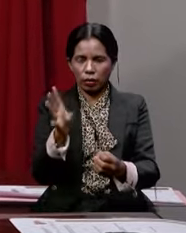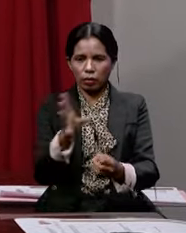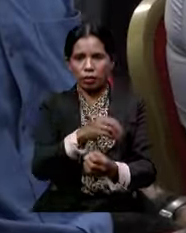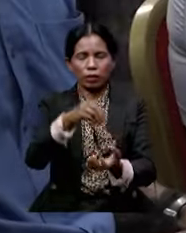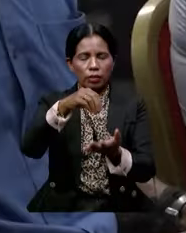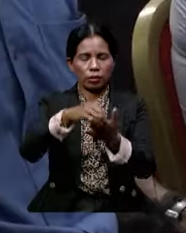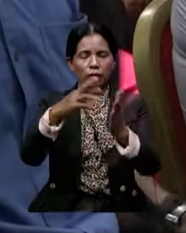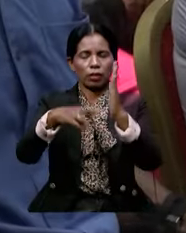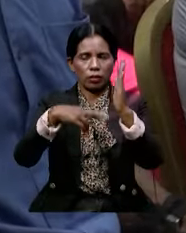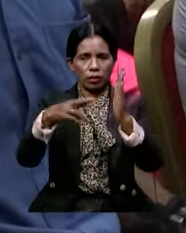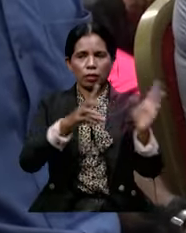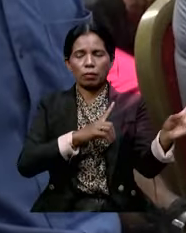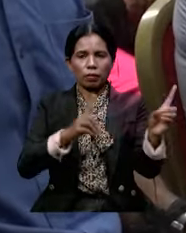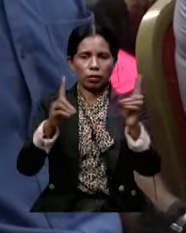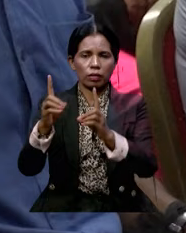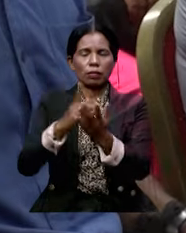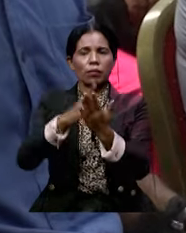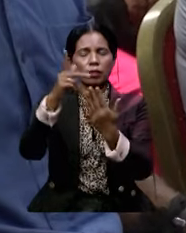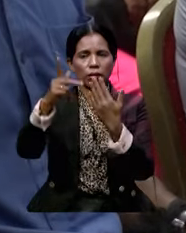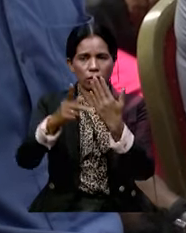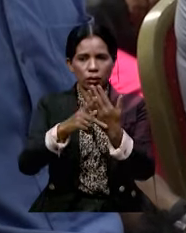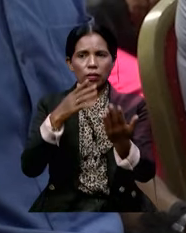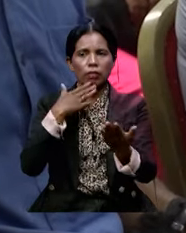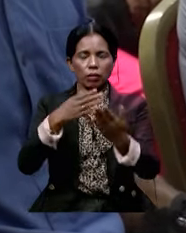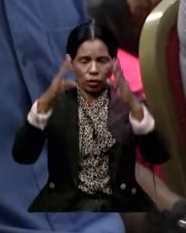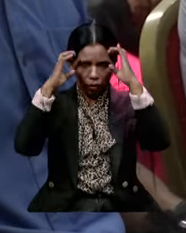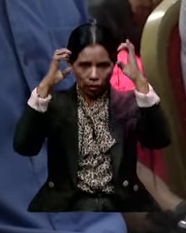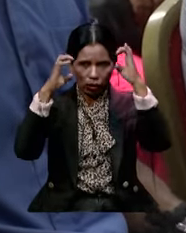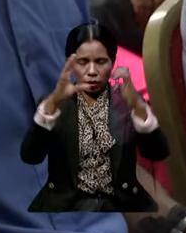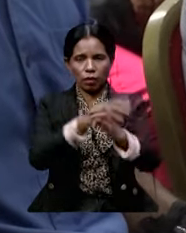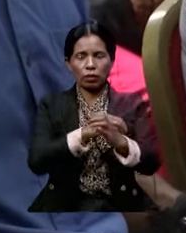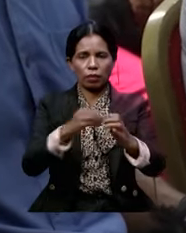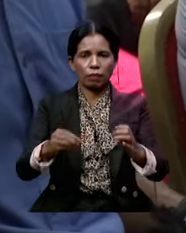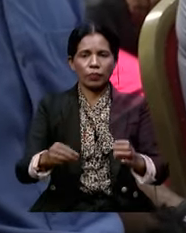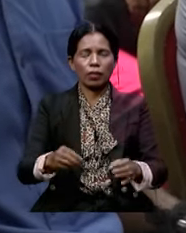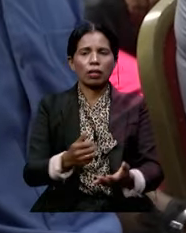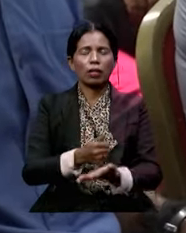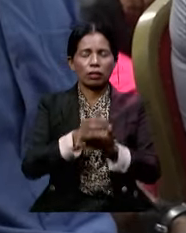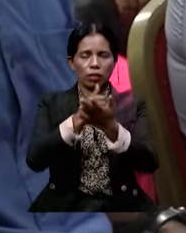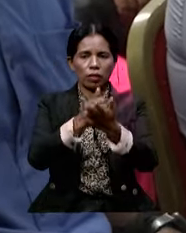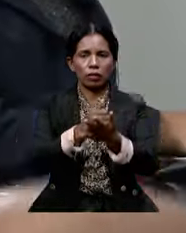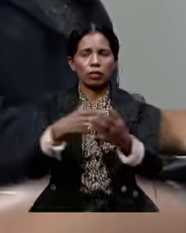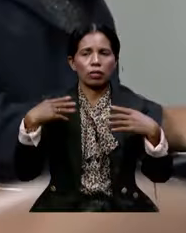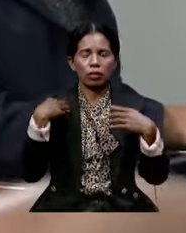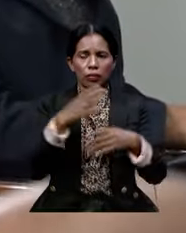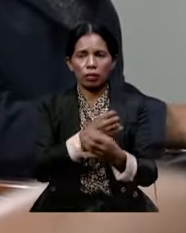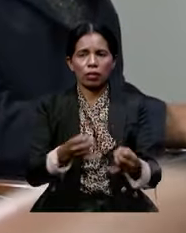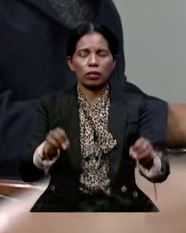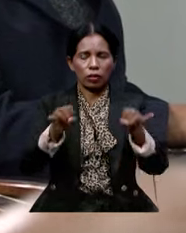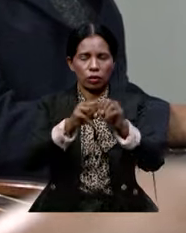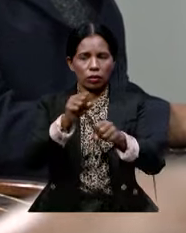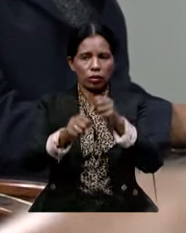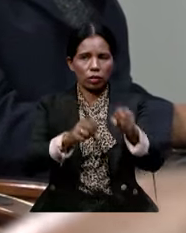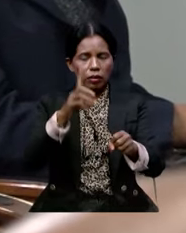preencher requisitos sobre implementa programa Boa Governação, Educação Civil, Empoderamento Comunitário, no reforça instituição Sociedade